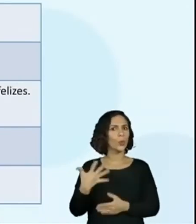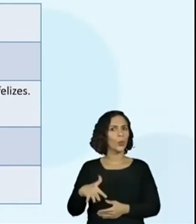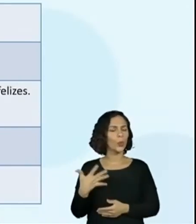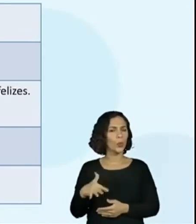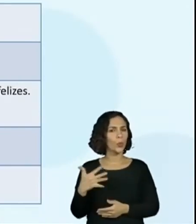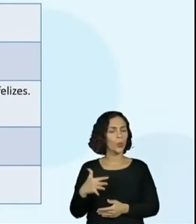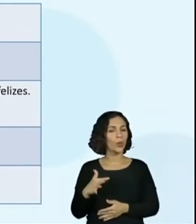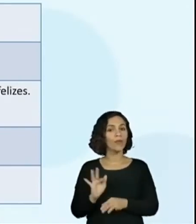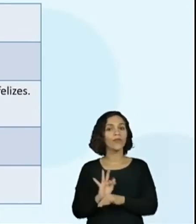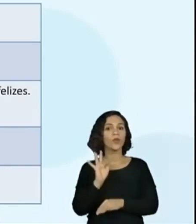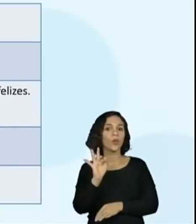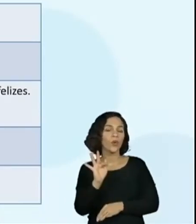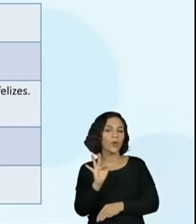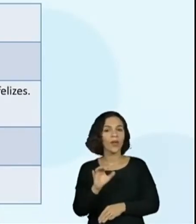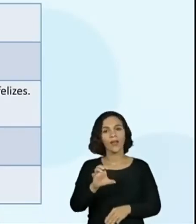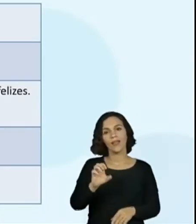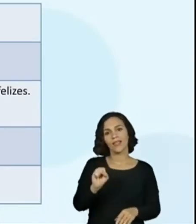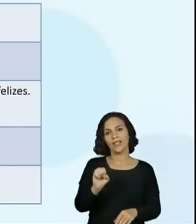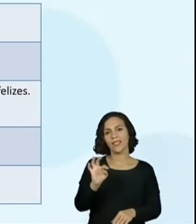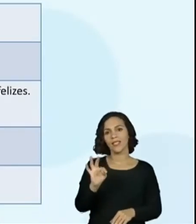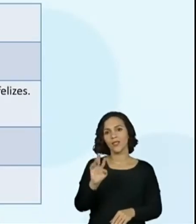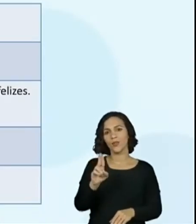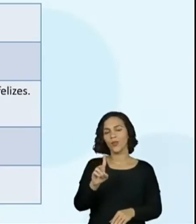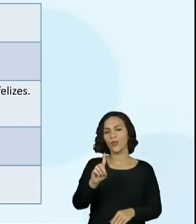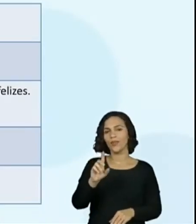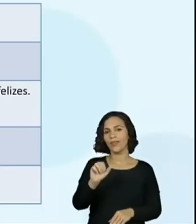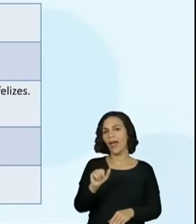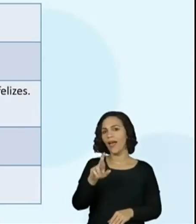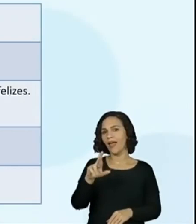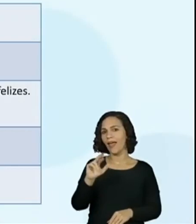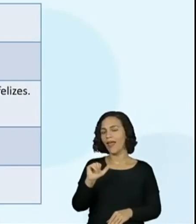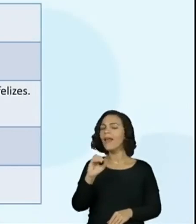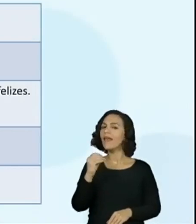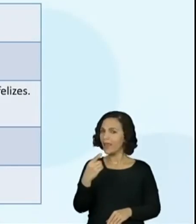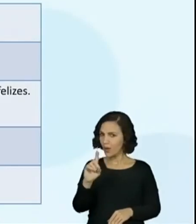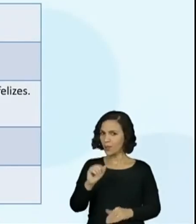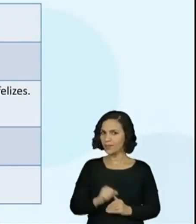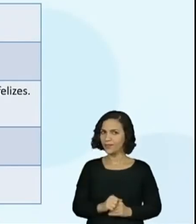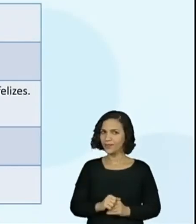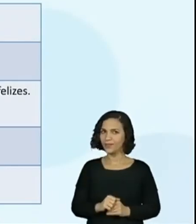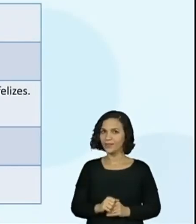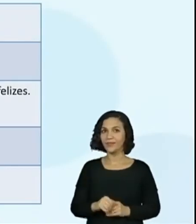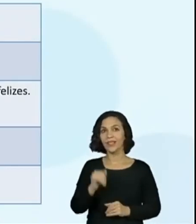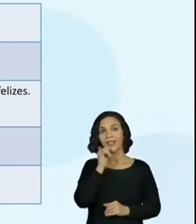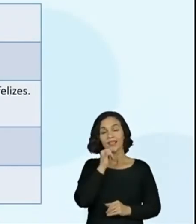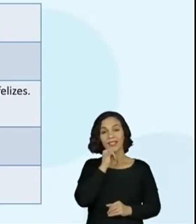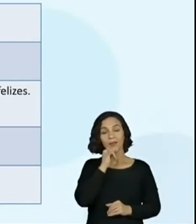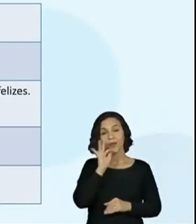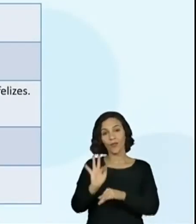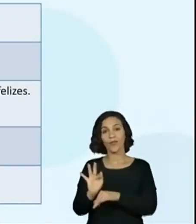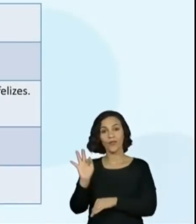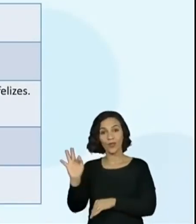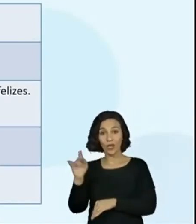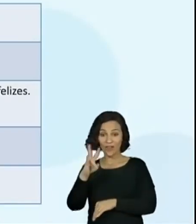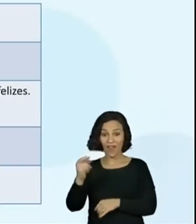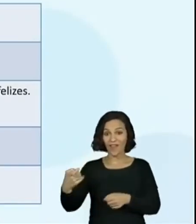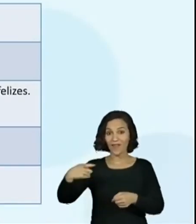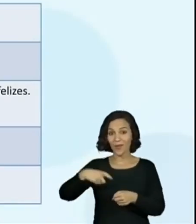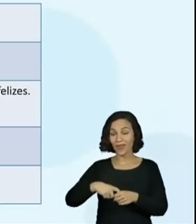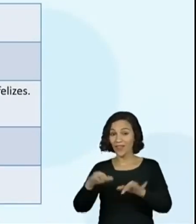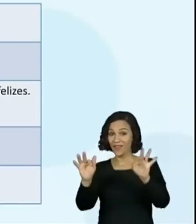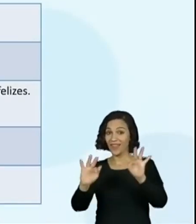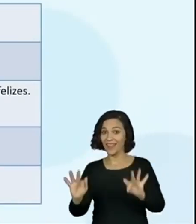estudarão demais. Fizemos isso tudinho ali, né? E aí, ali no futuro, elas voltarão da loja muito, muito felizes,